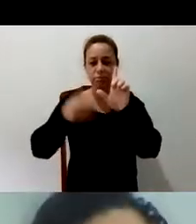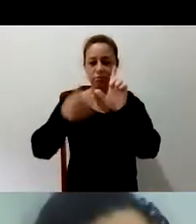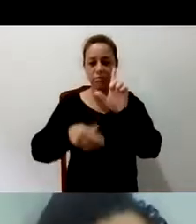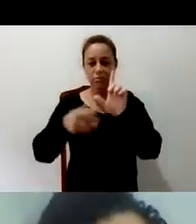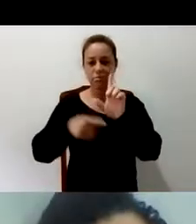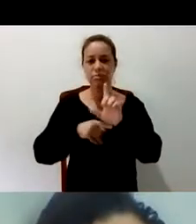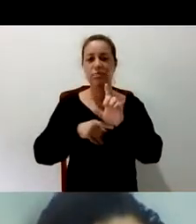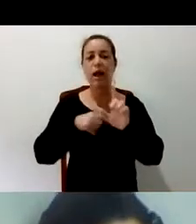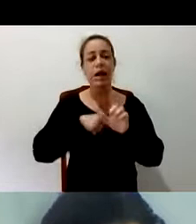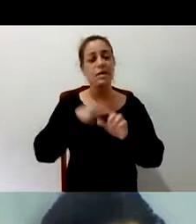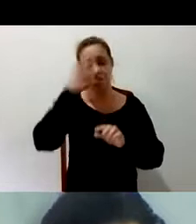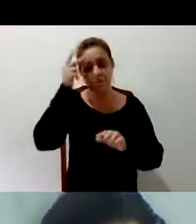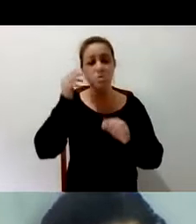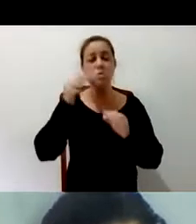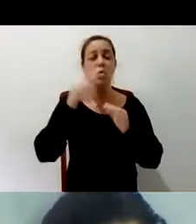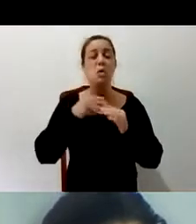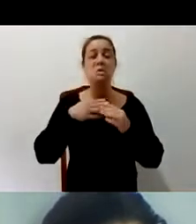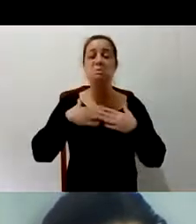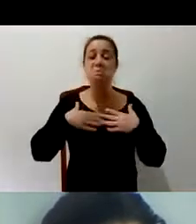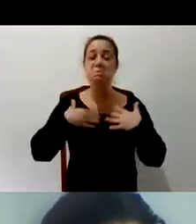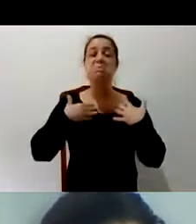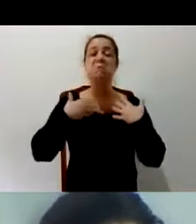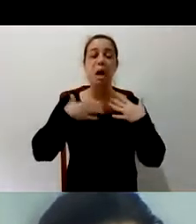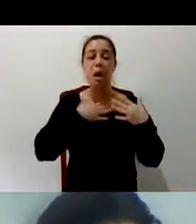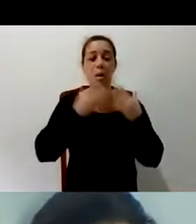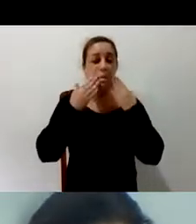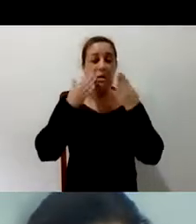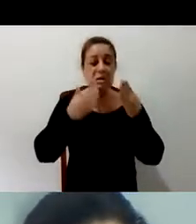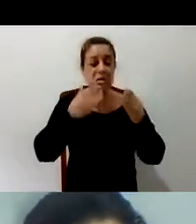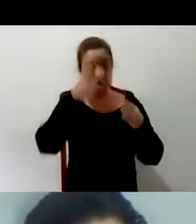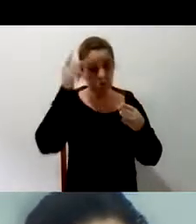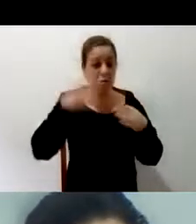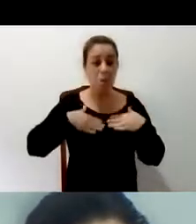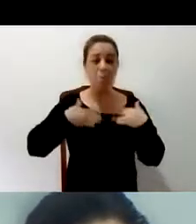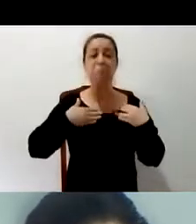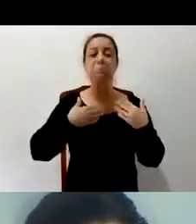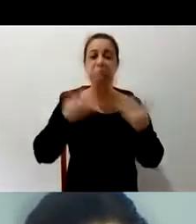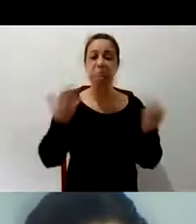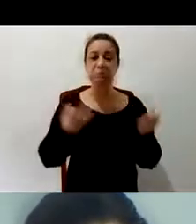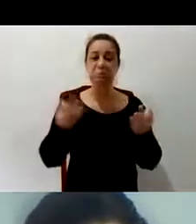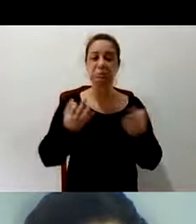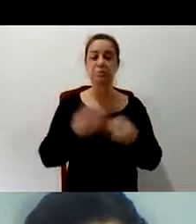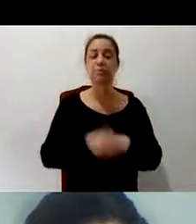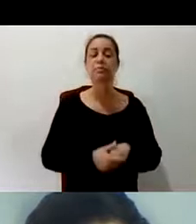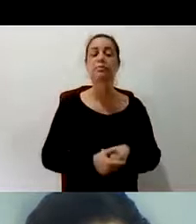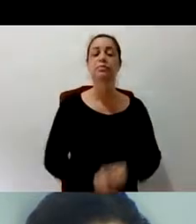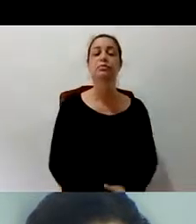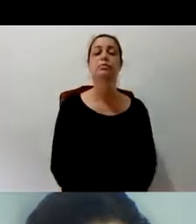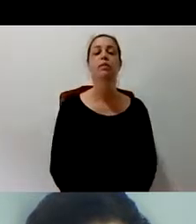tiveram muitos elogios às apresentações, mas perguntas ainda não teve. Então, vamos fazer uma roda de conversa com elas aqui, Antônio.